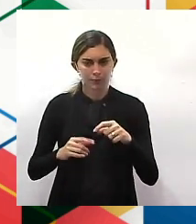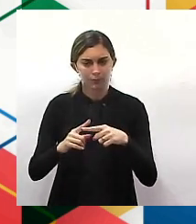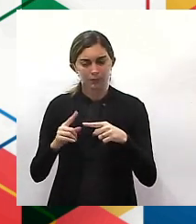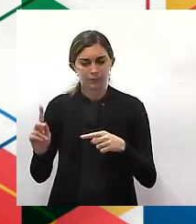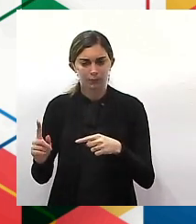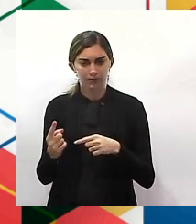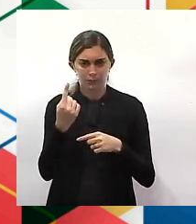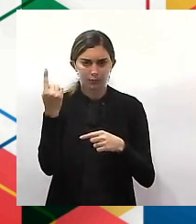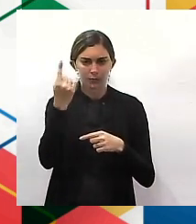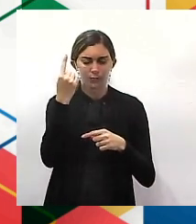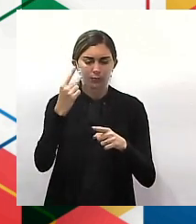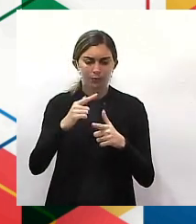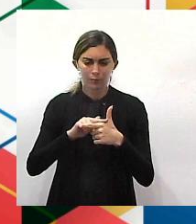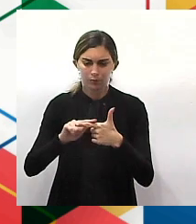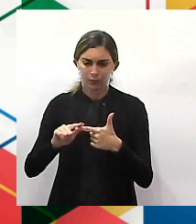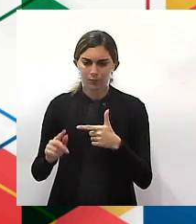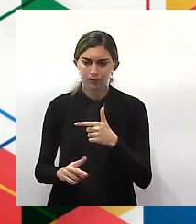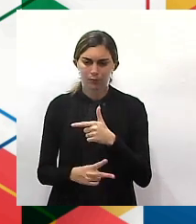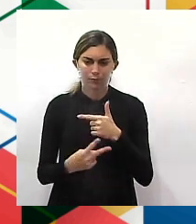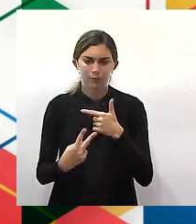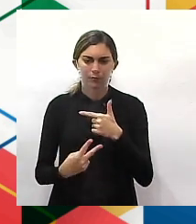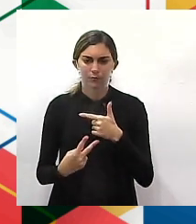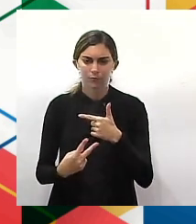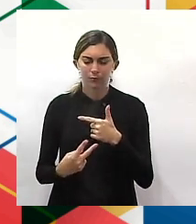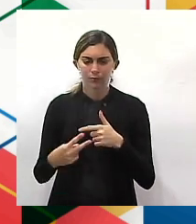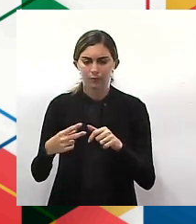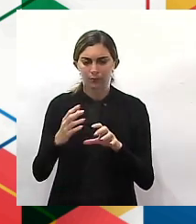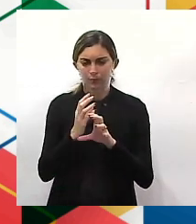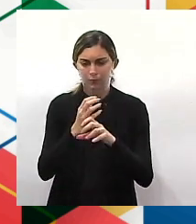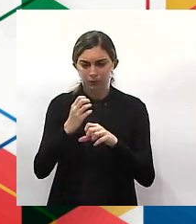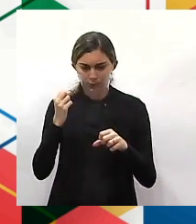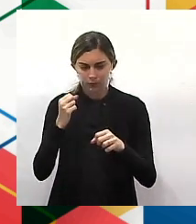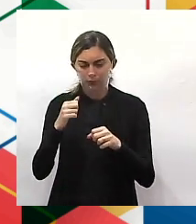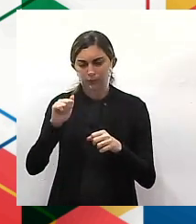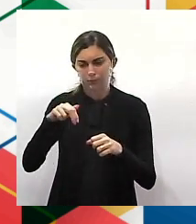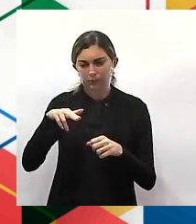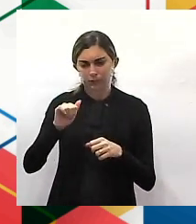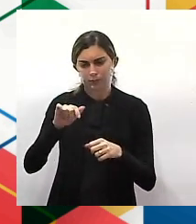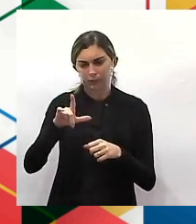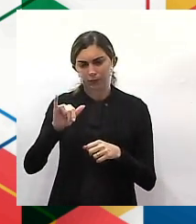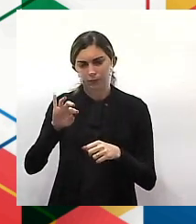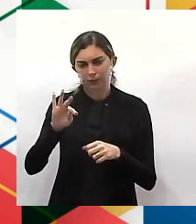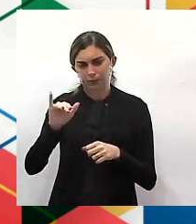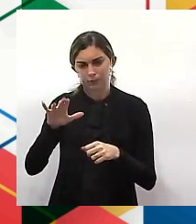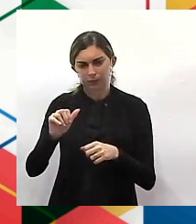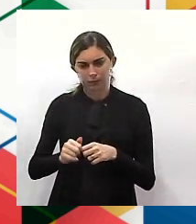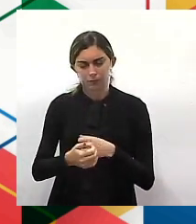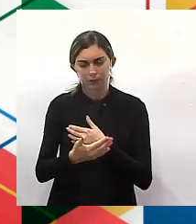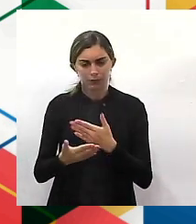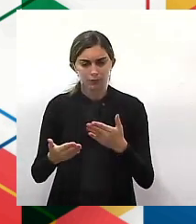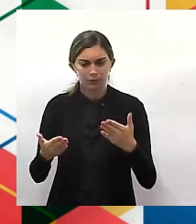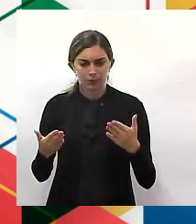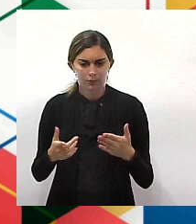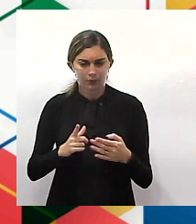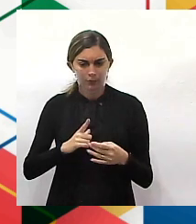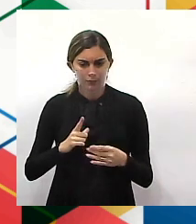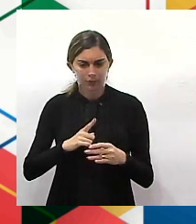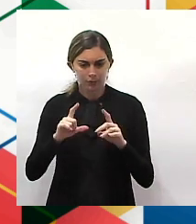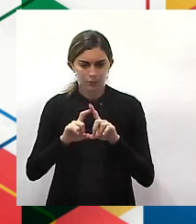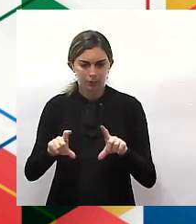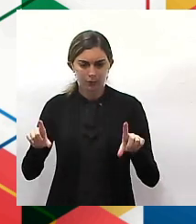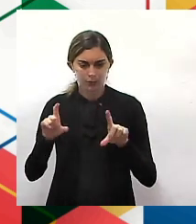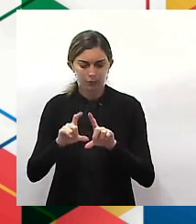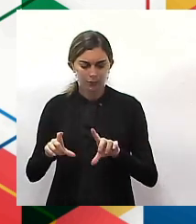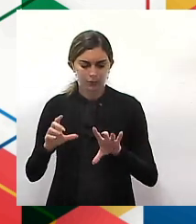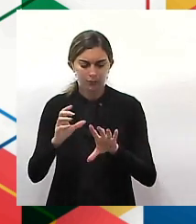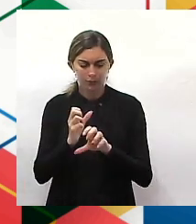2. Se você está estudando geometria analítica, você vai ver que nos livros de geometria analítica tem uma fórmula para